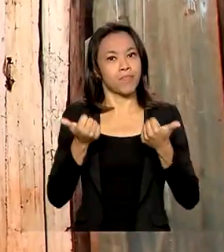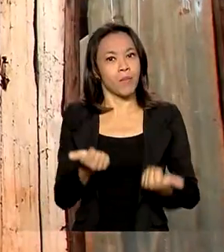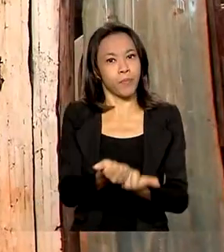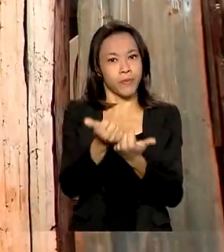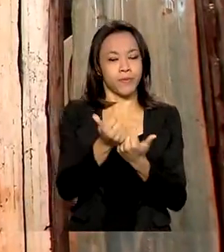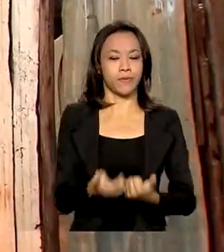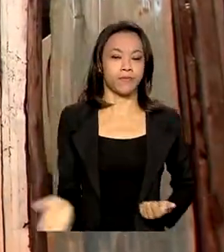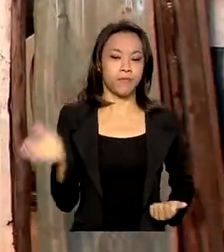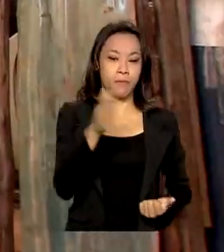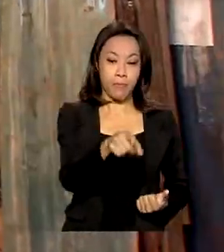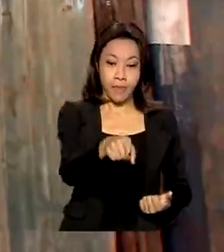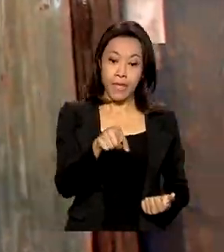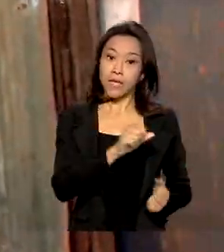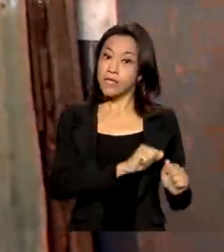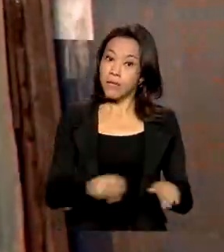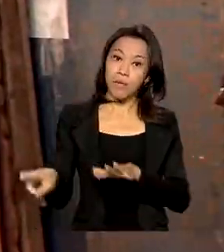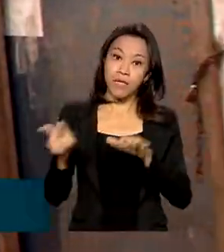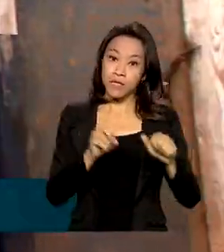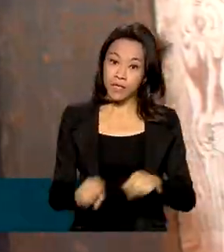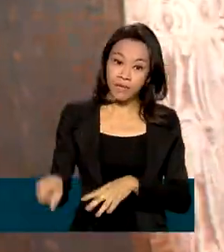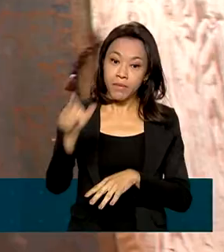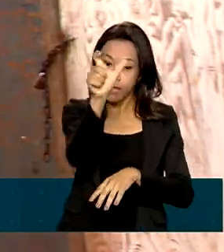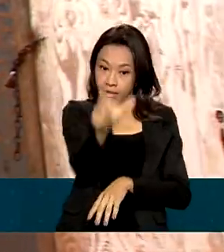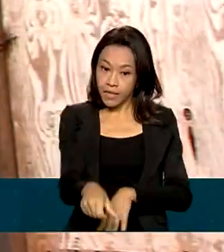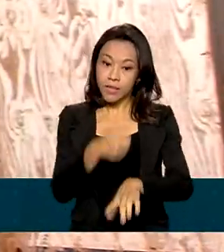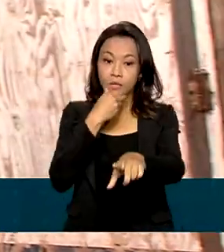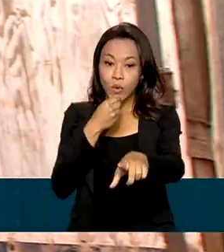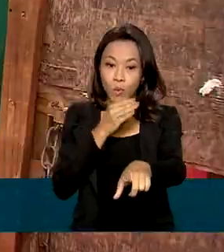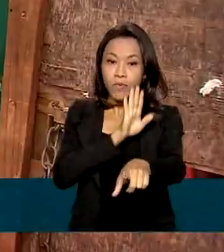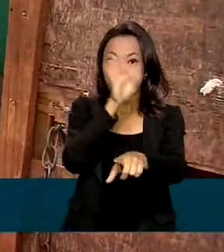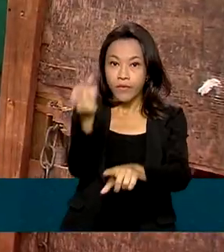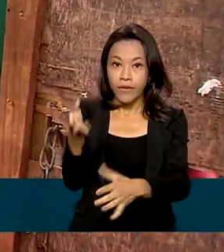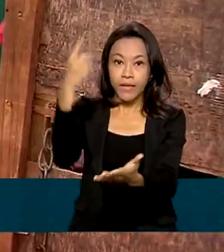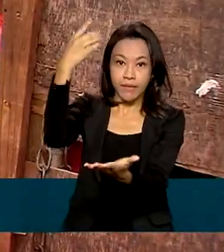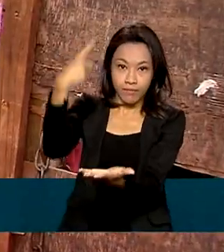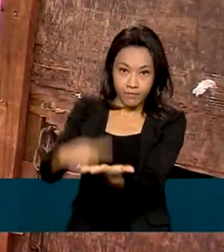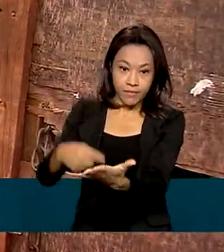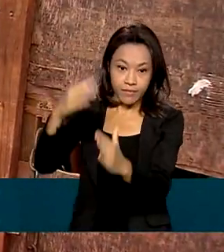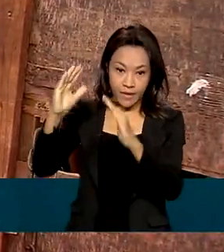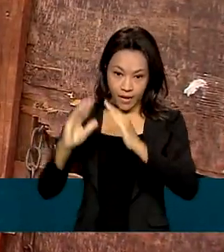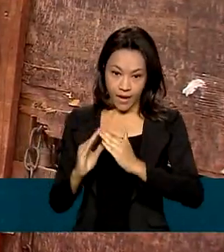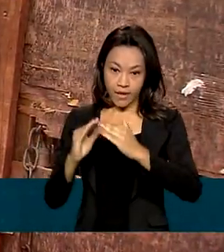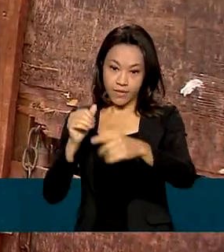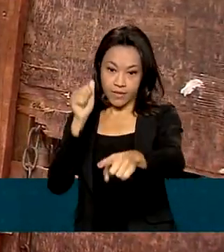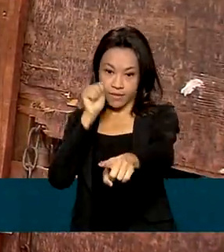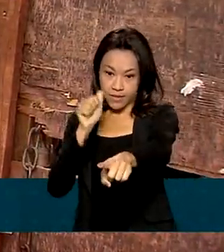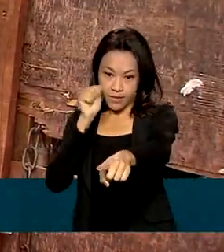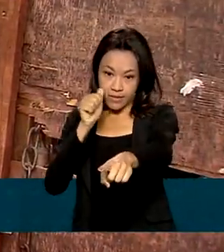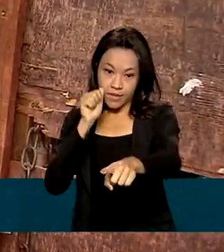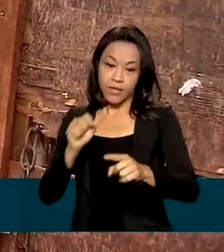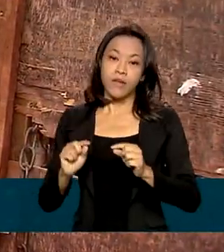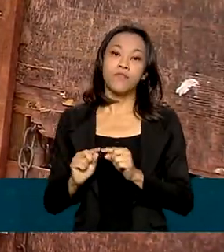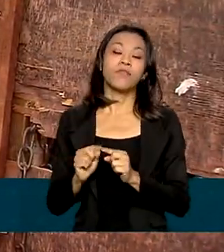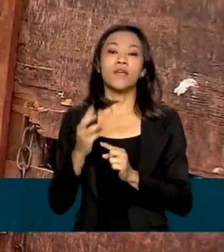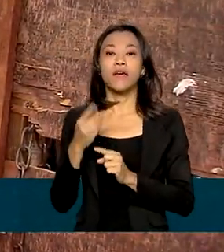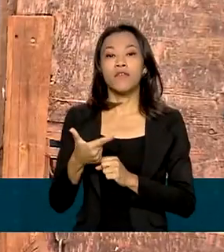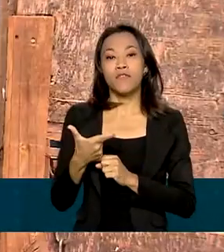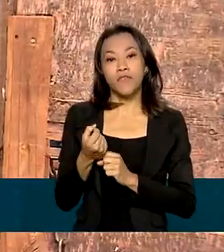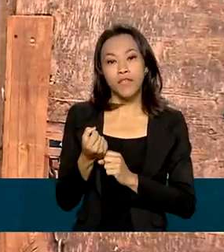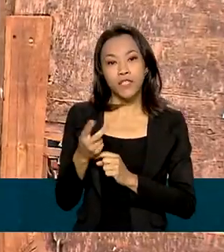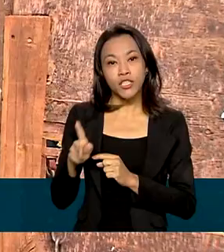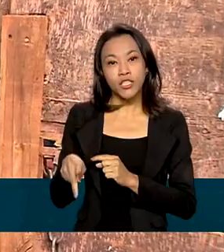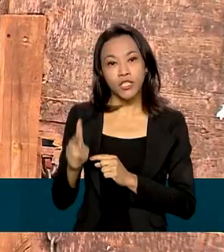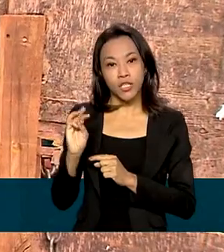toda semana o Thiago tem um encontro marcado na casa da Gisele na estrutural que fica a 20 Km de